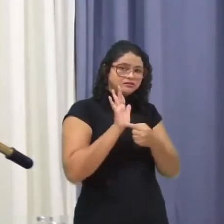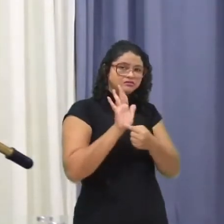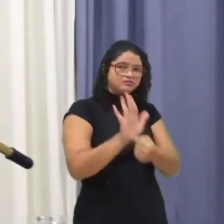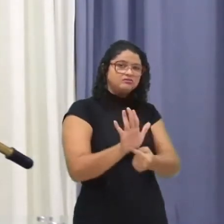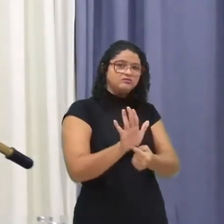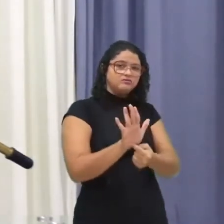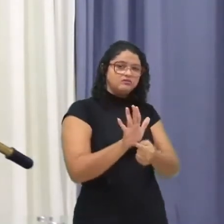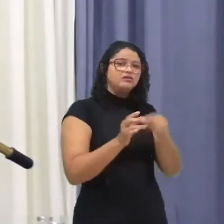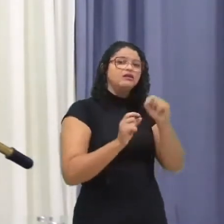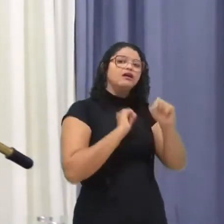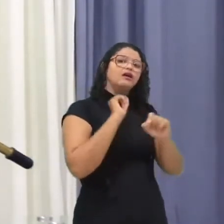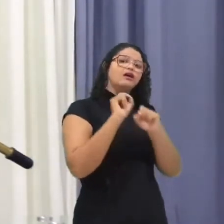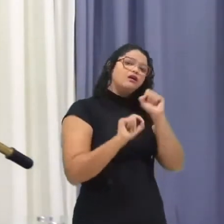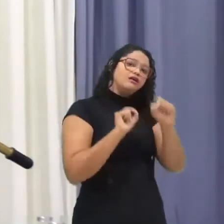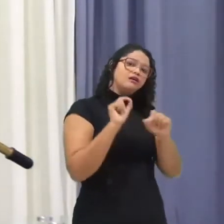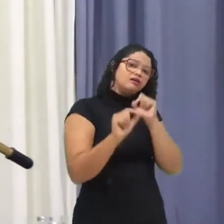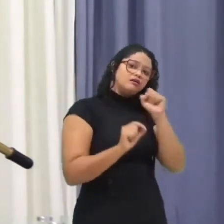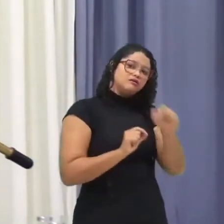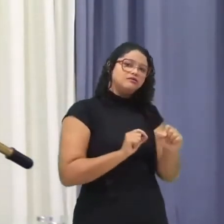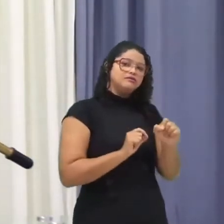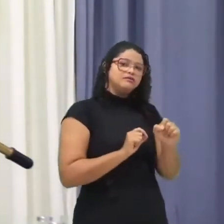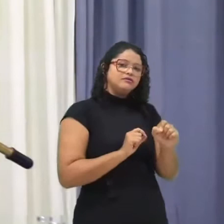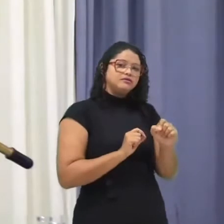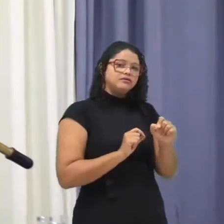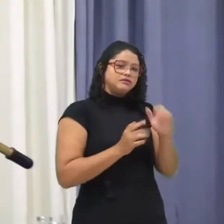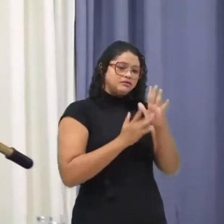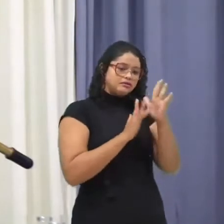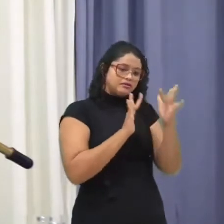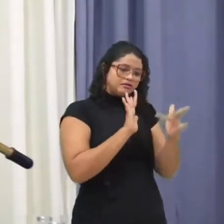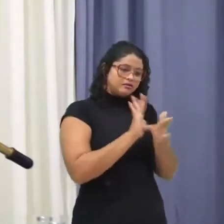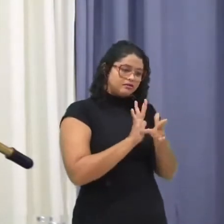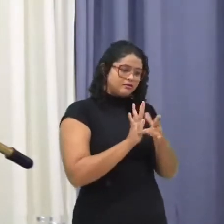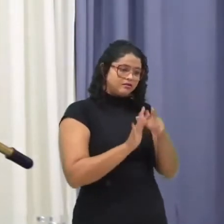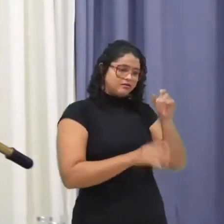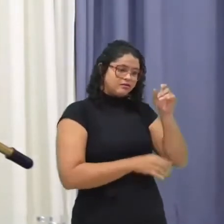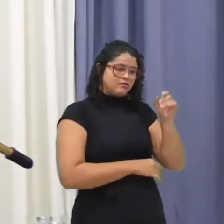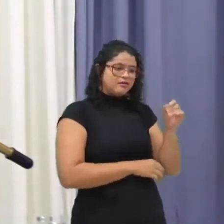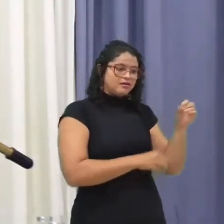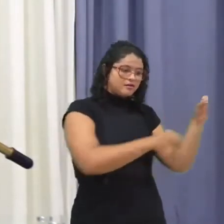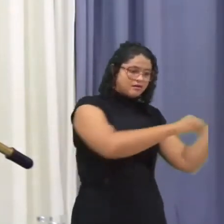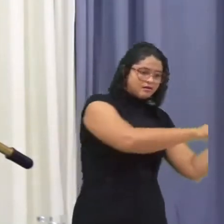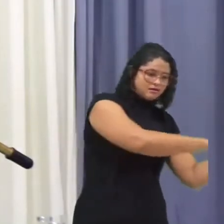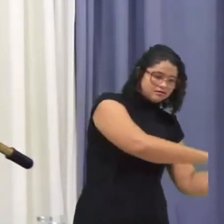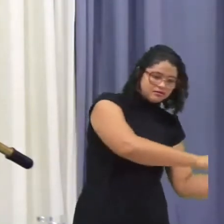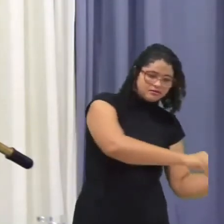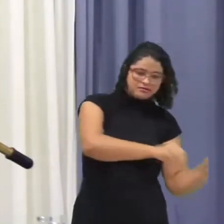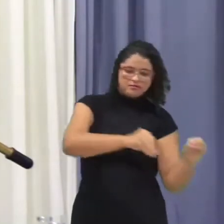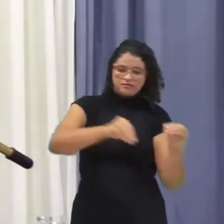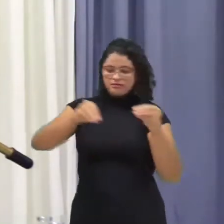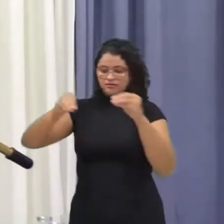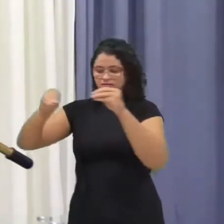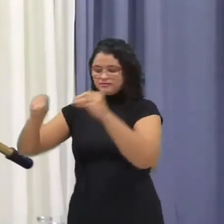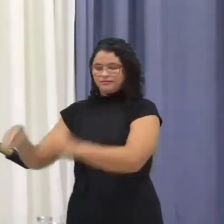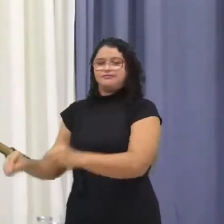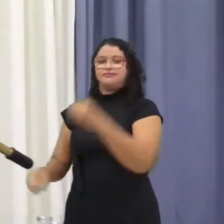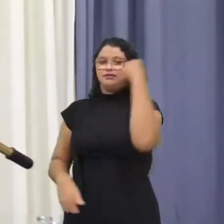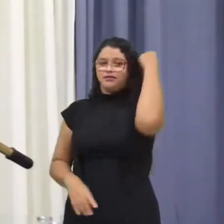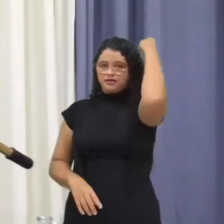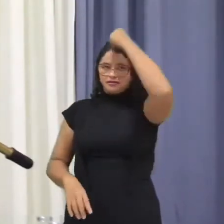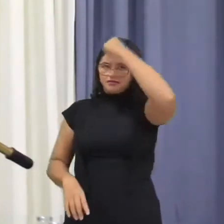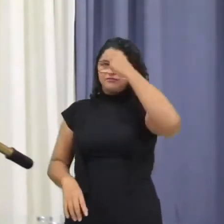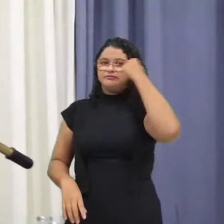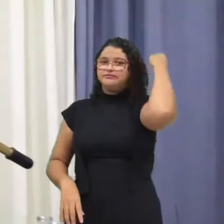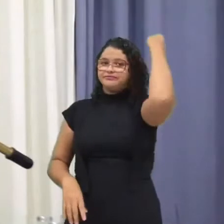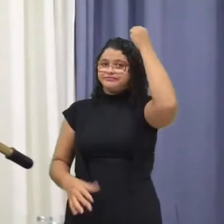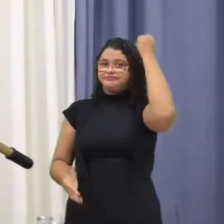alternativa é que na ascensão Jesus Cristo transferiu os santos remidos do Antigo